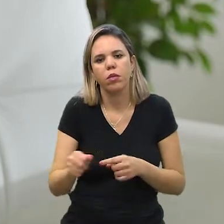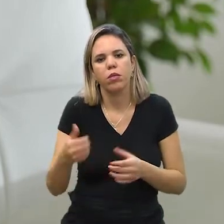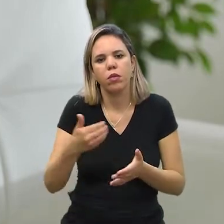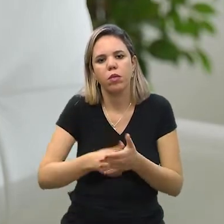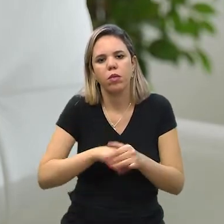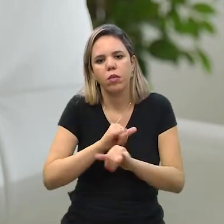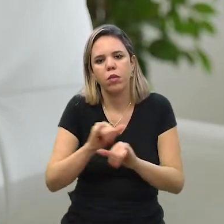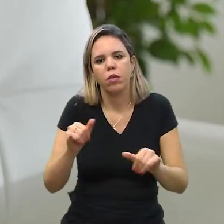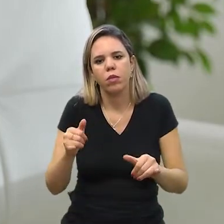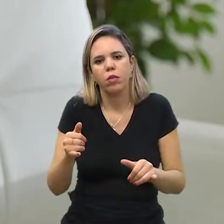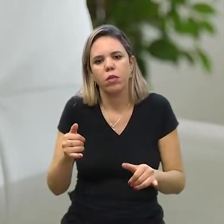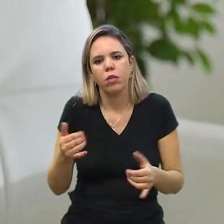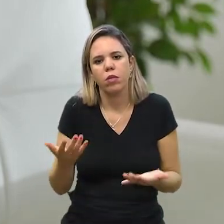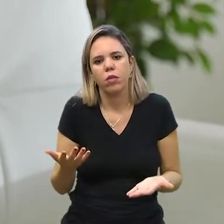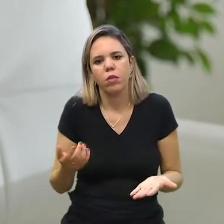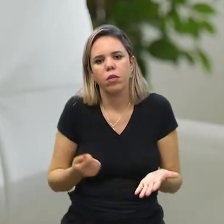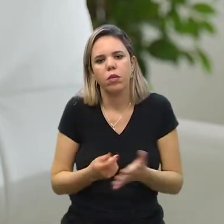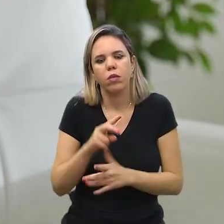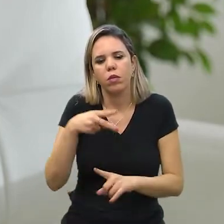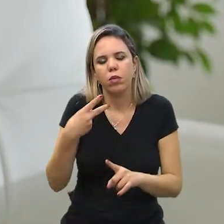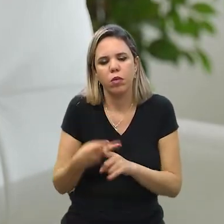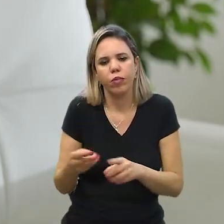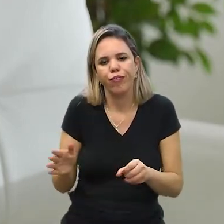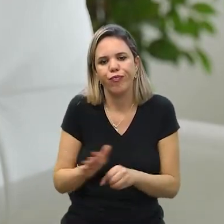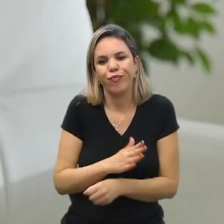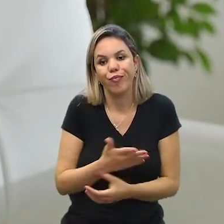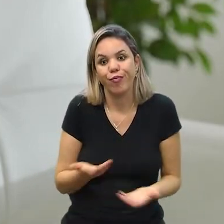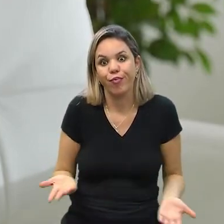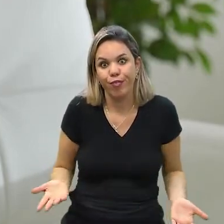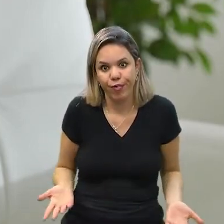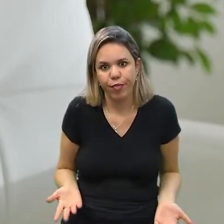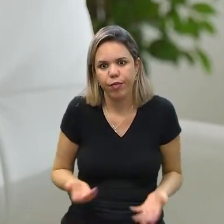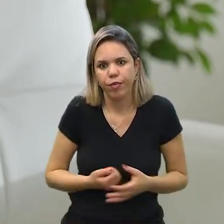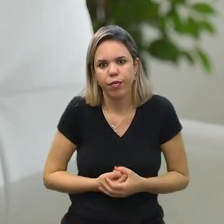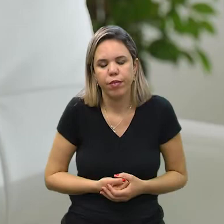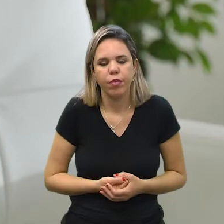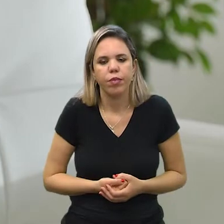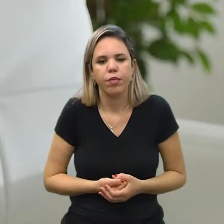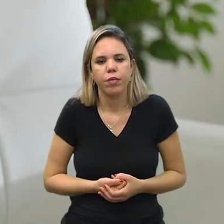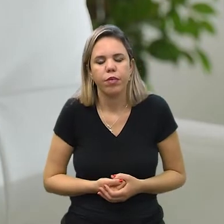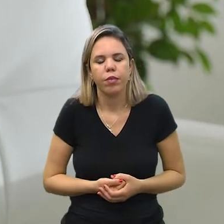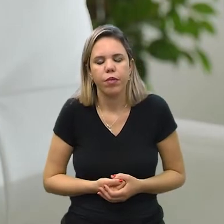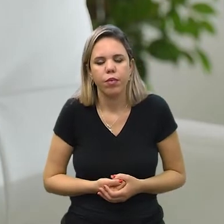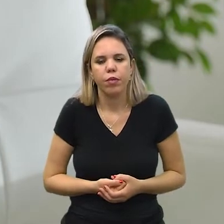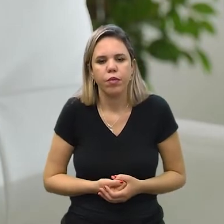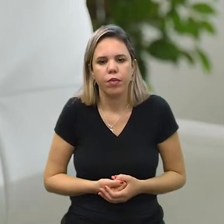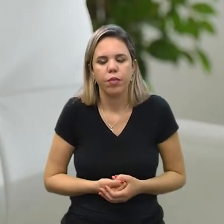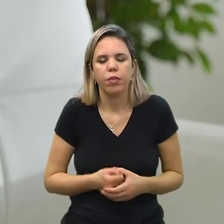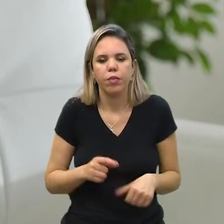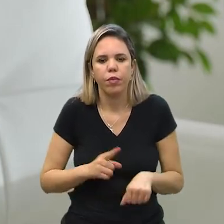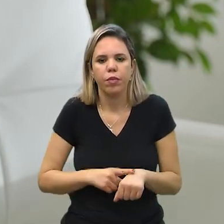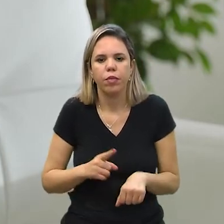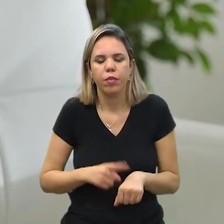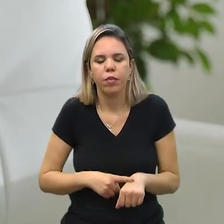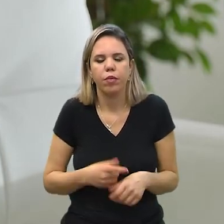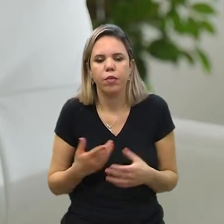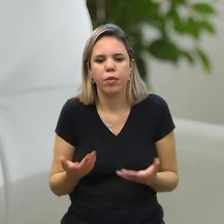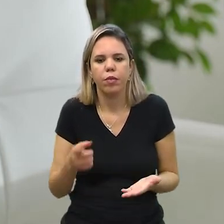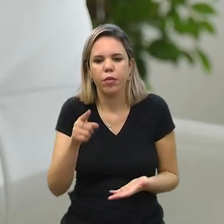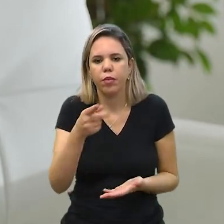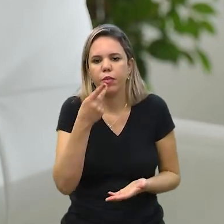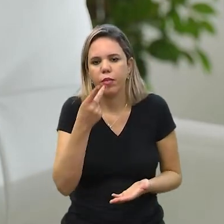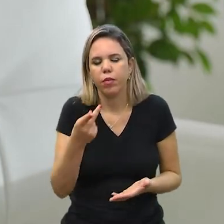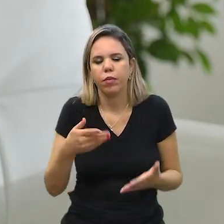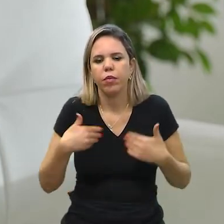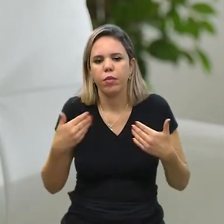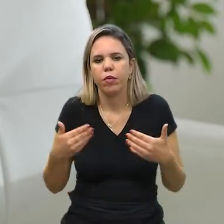e se eu quiser comprar, eu vou ter que pagar o preço cheio, entendeu? Então isso é um momento, vamos dizer assim, nem você disse,